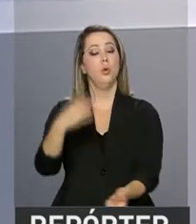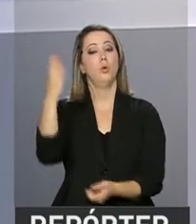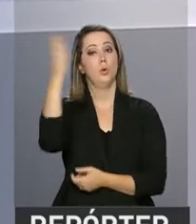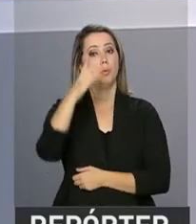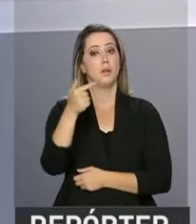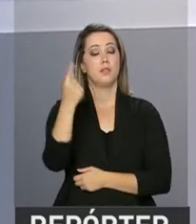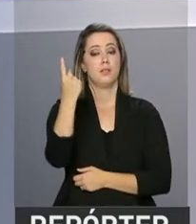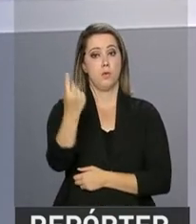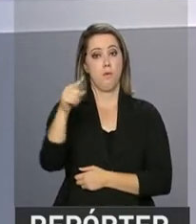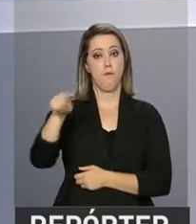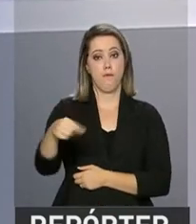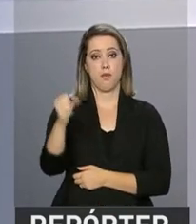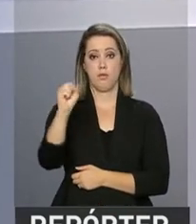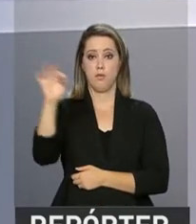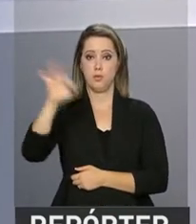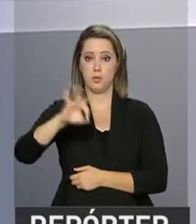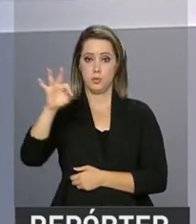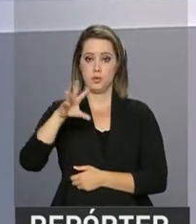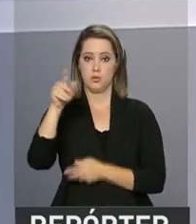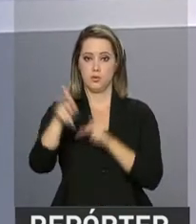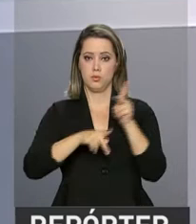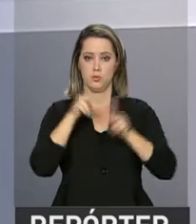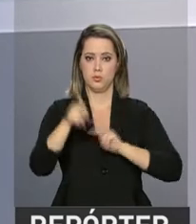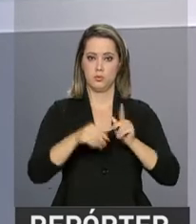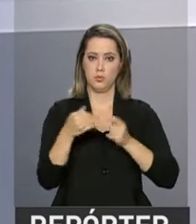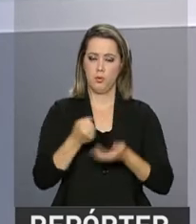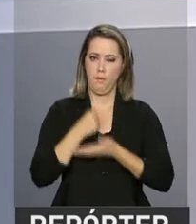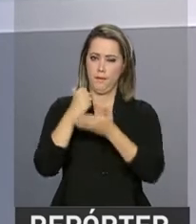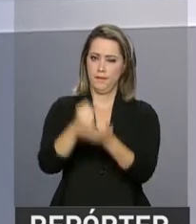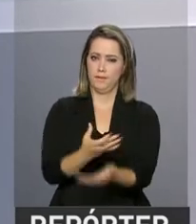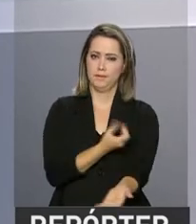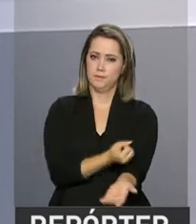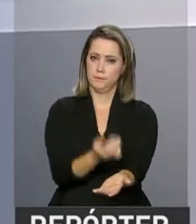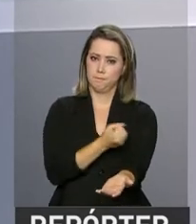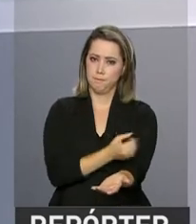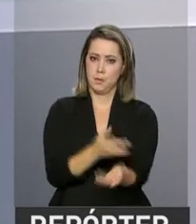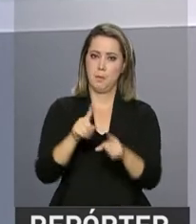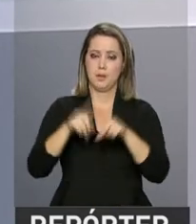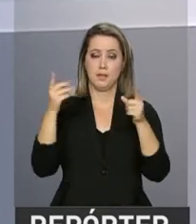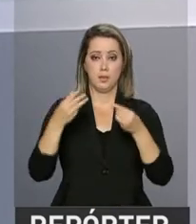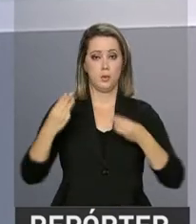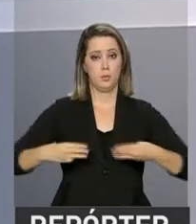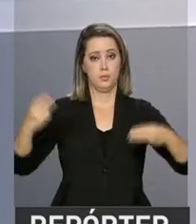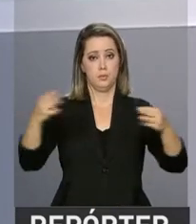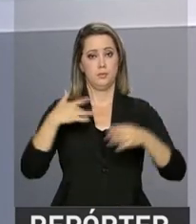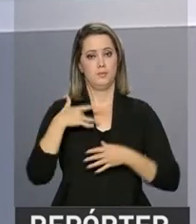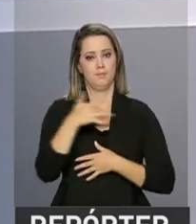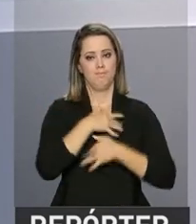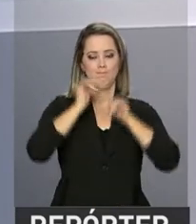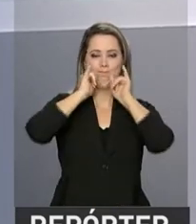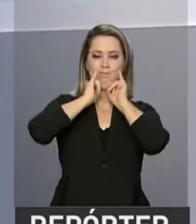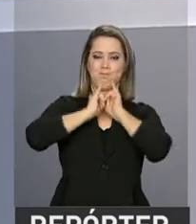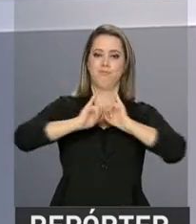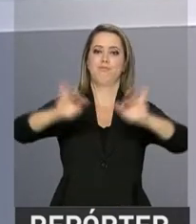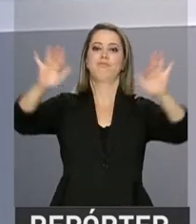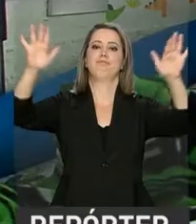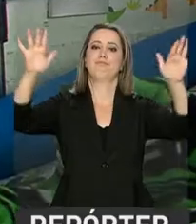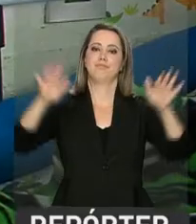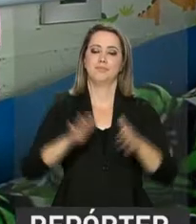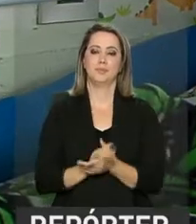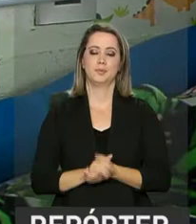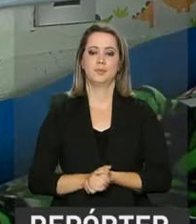população doa sangue mas o ministério da saúde lançou uma campanha nacional para aumentar ainda mais o número de doadores